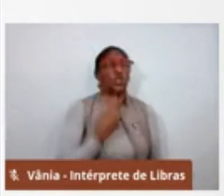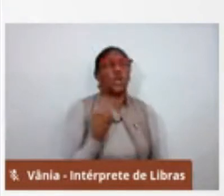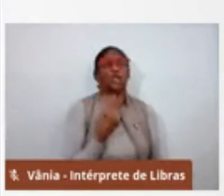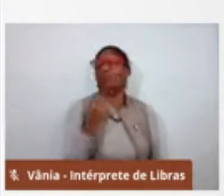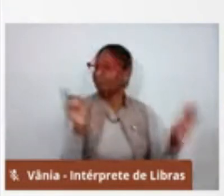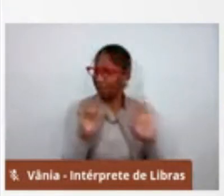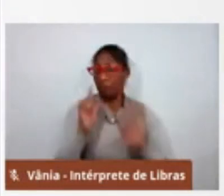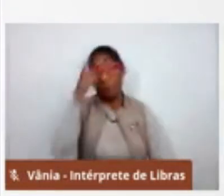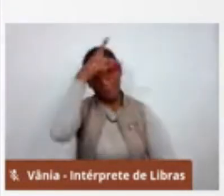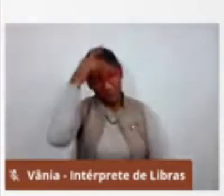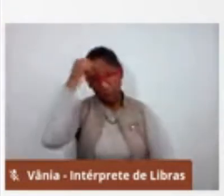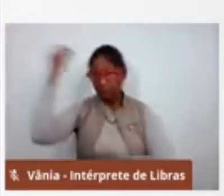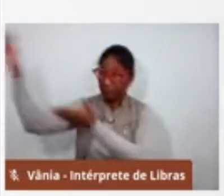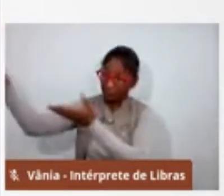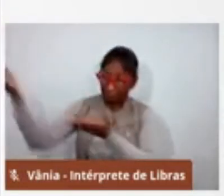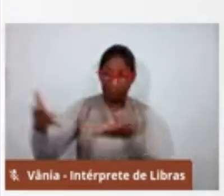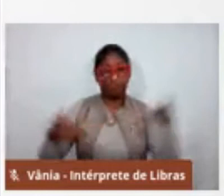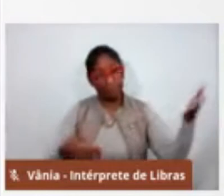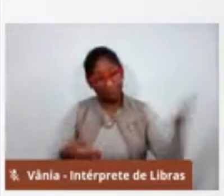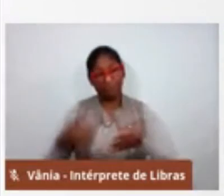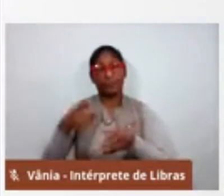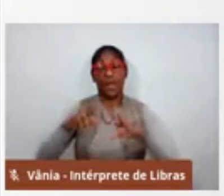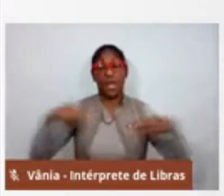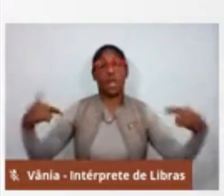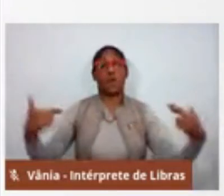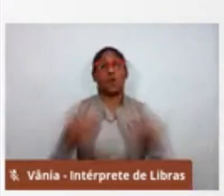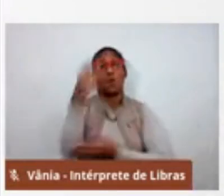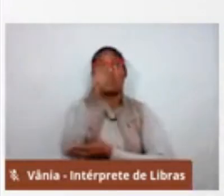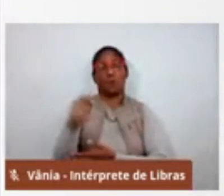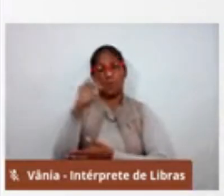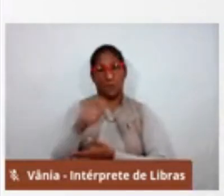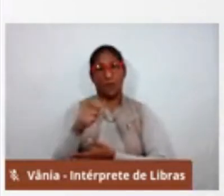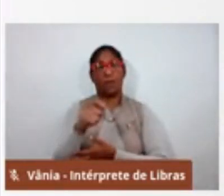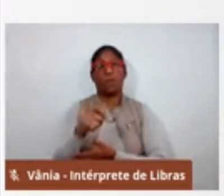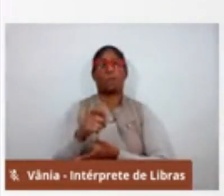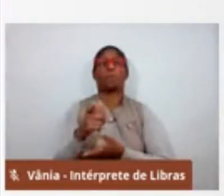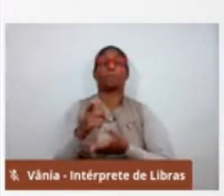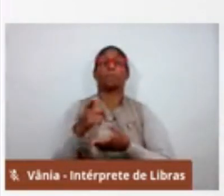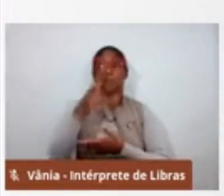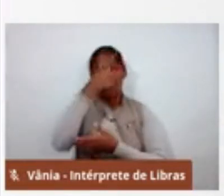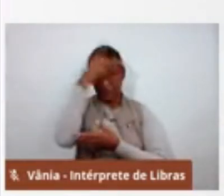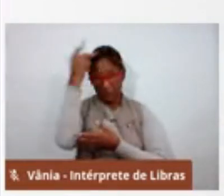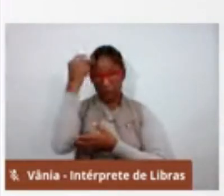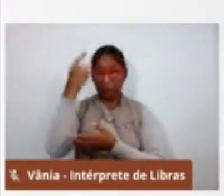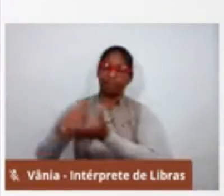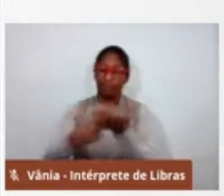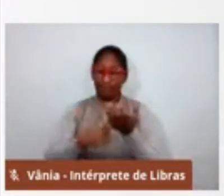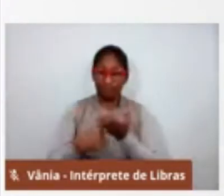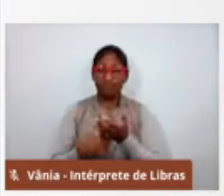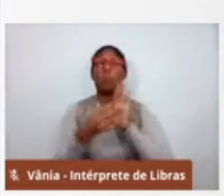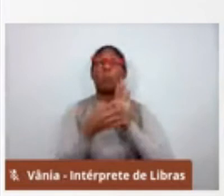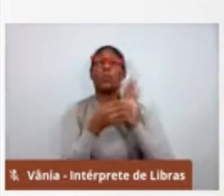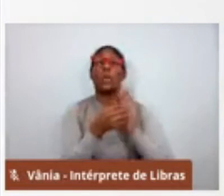prefeitos, que são a FAMURS e a reunião das associações de municípios, para que nós possamos ter aquele modelo que melhor atenda o